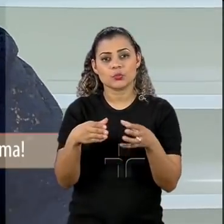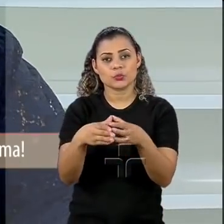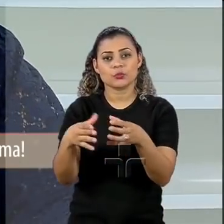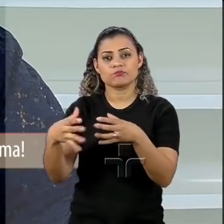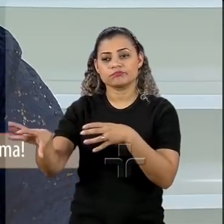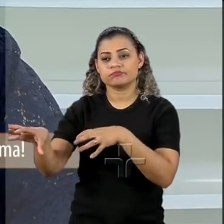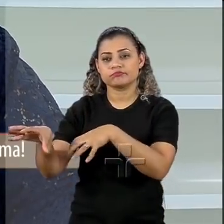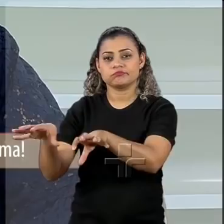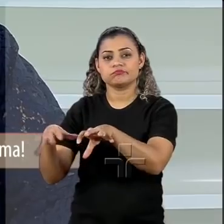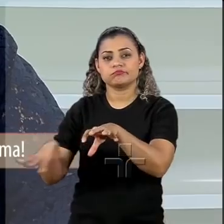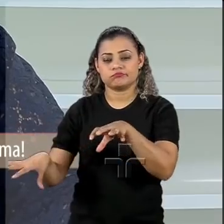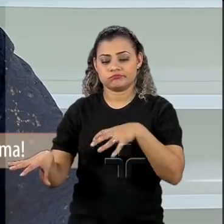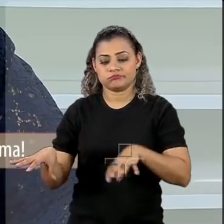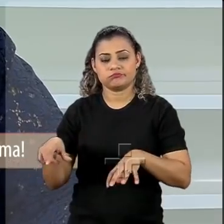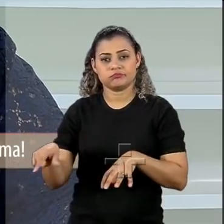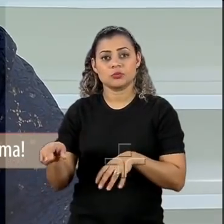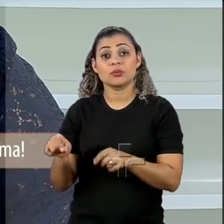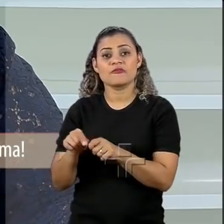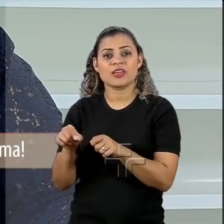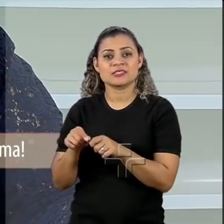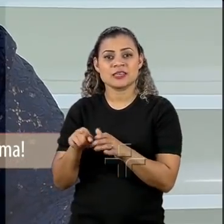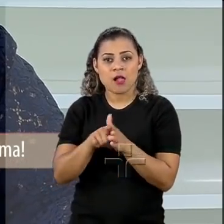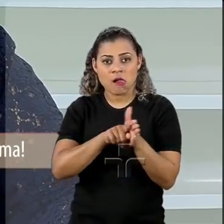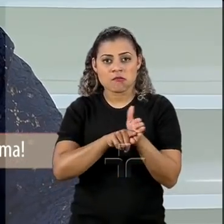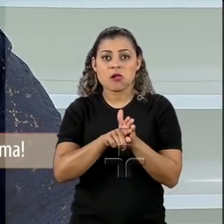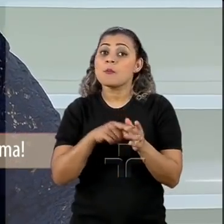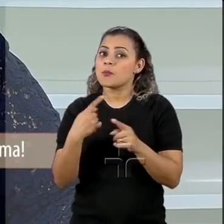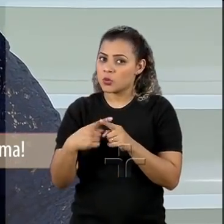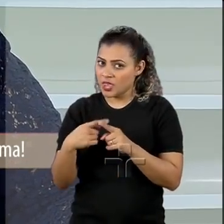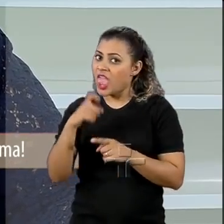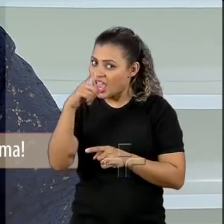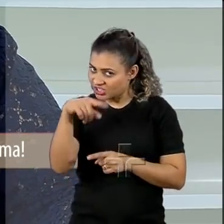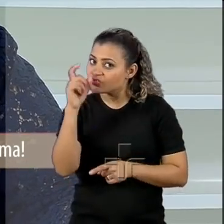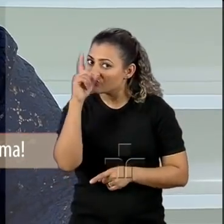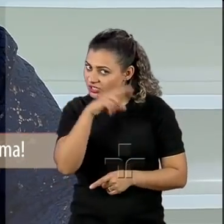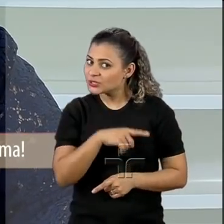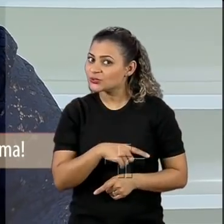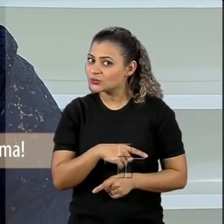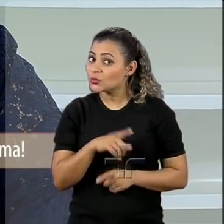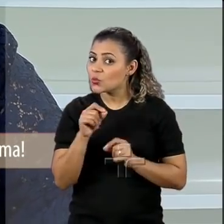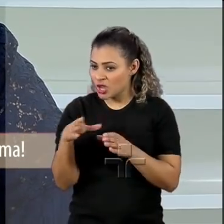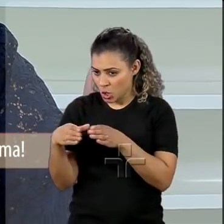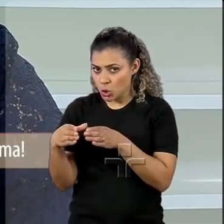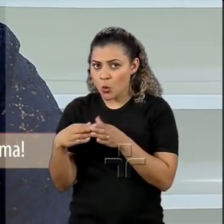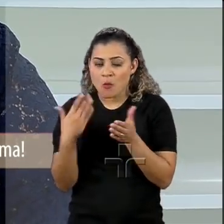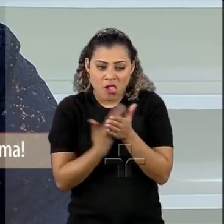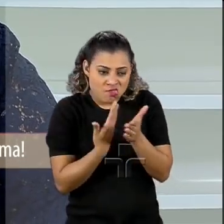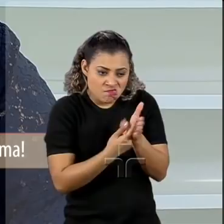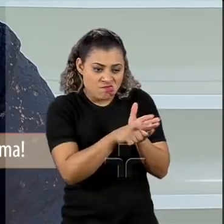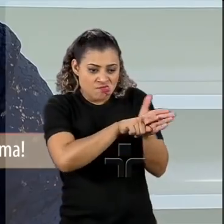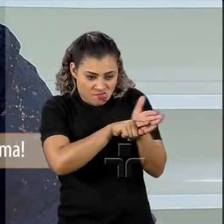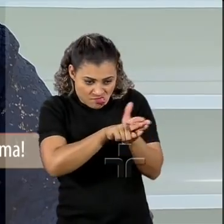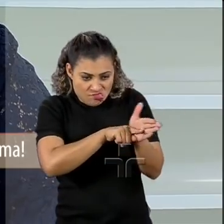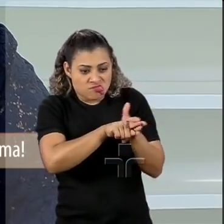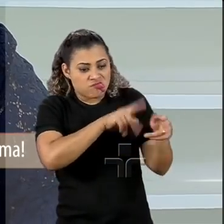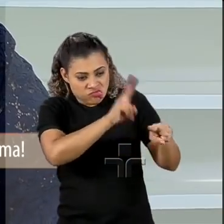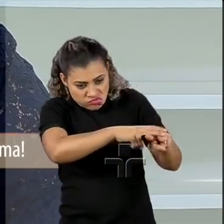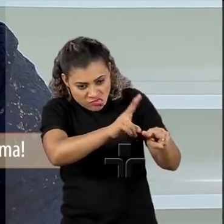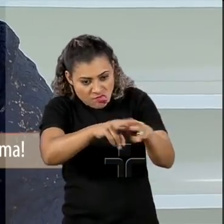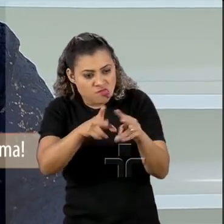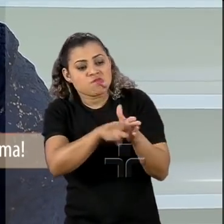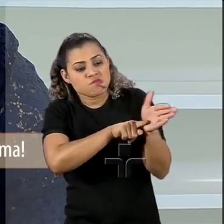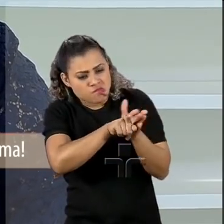faziam justamente esta triagem, que é uma triagem difícil de fazer. Mas existiam uns grupos,